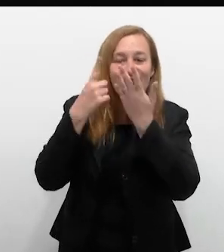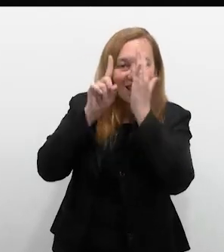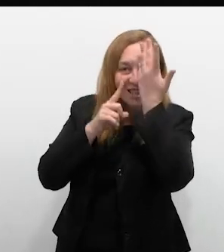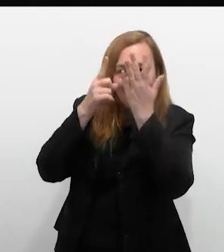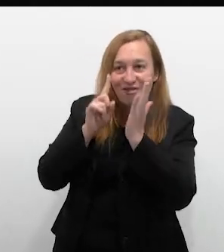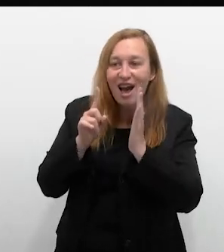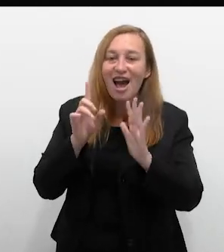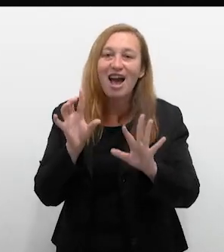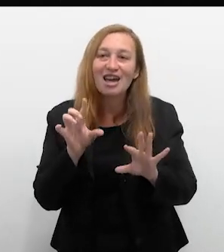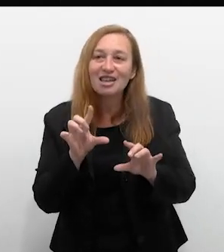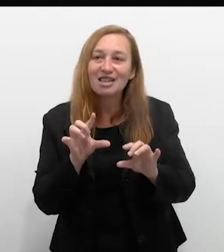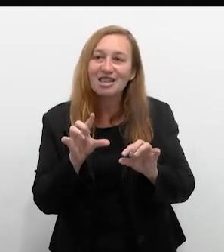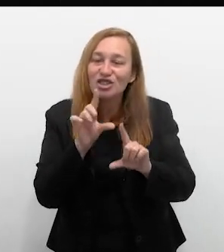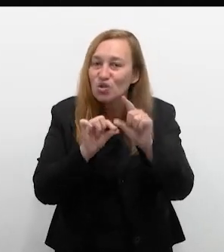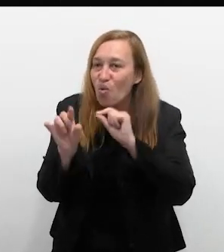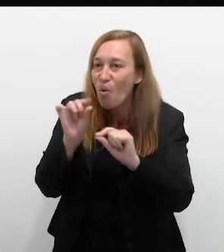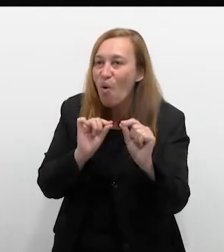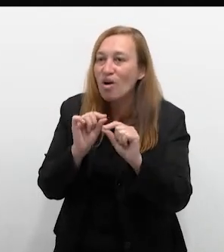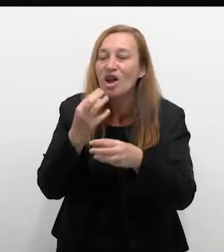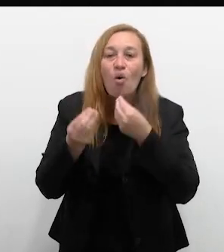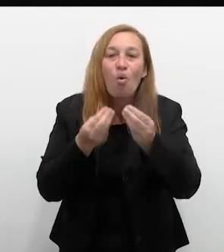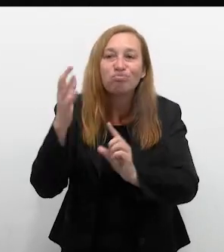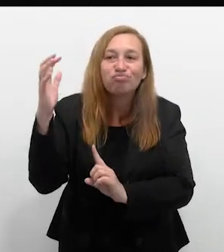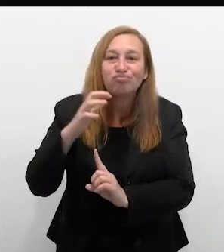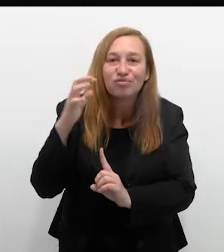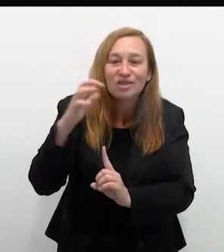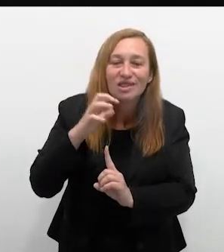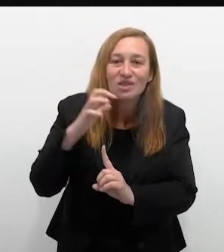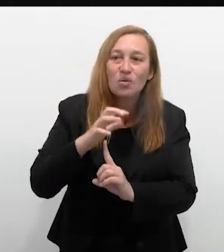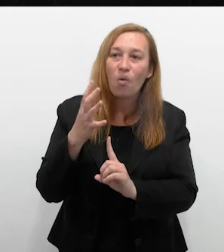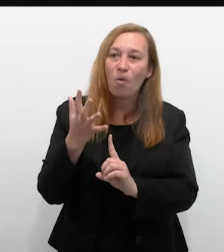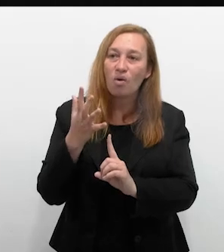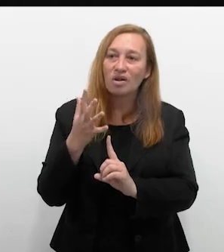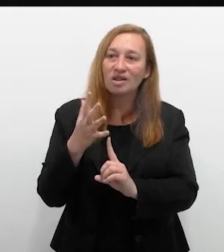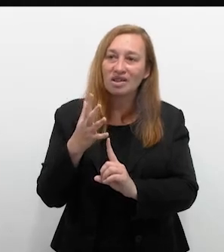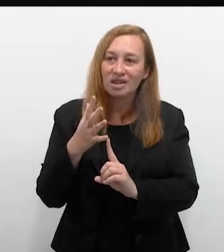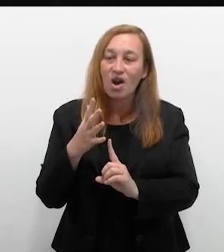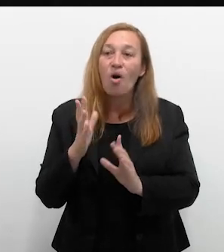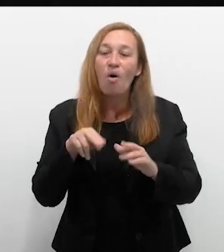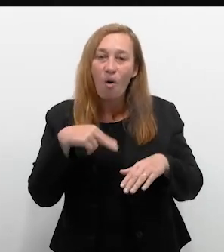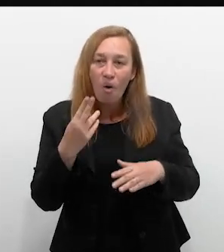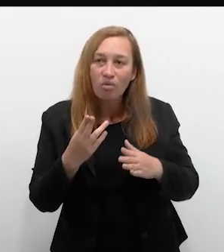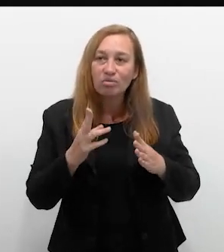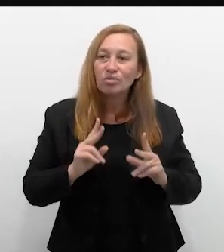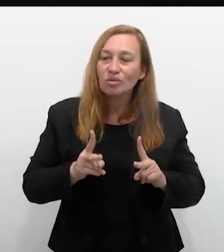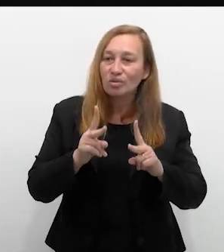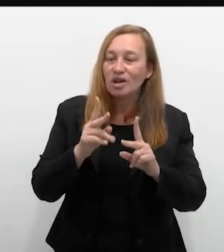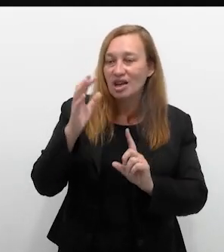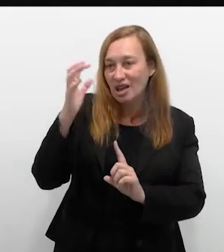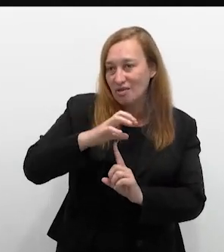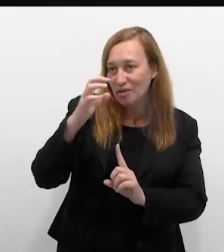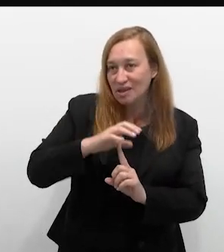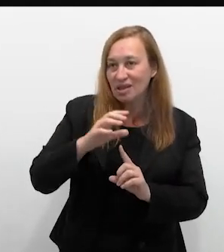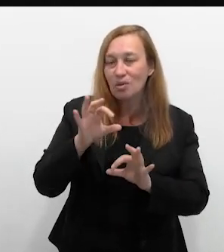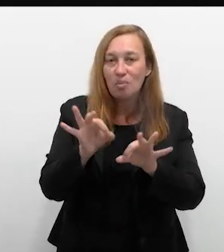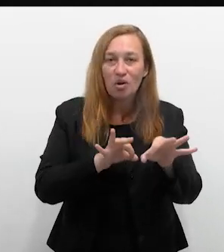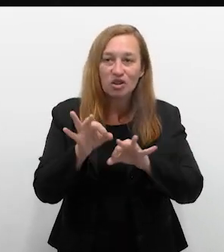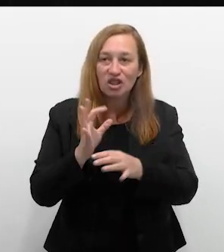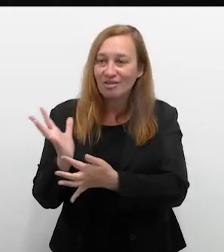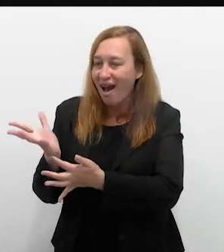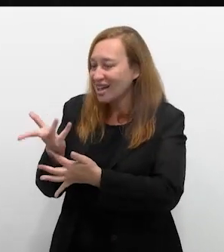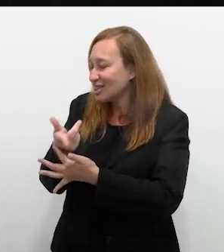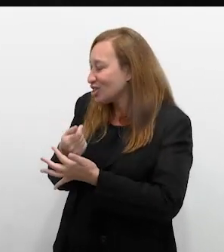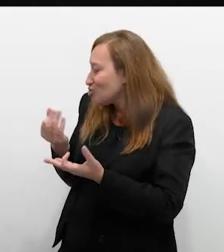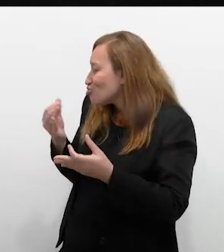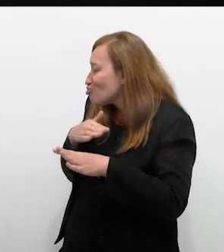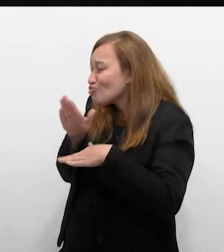de fazer no carnaval, das preferências, como é que ela pensava. E como que isso influenciou ou está influenciando na concepção do